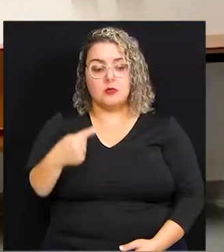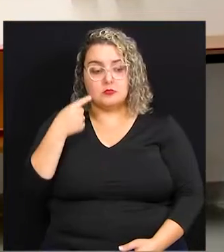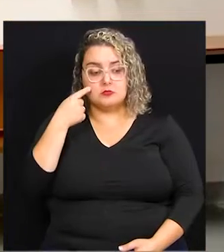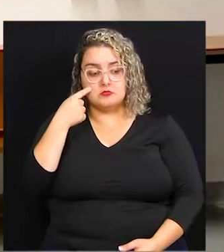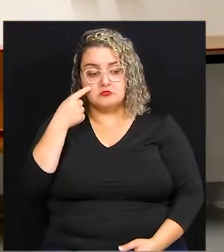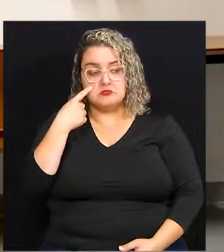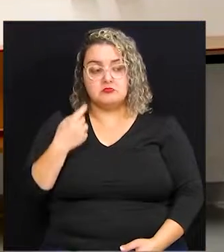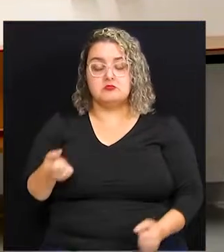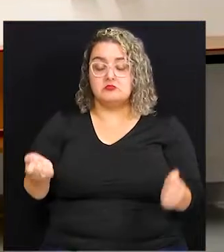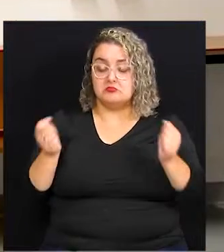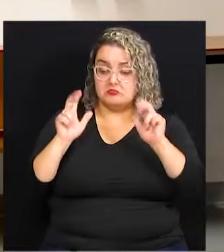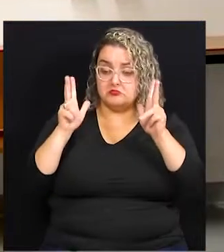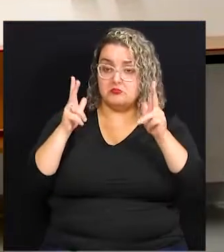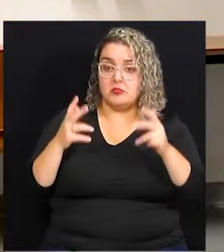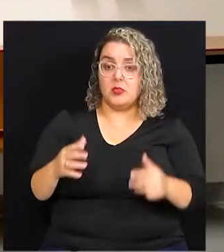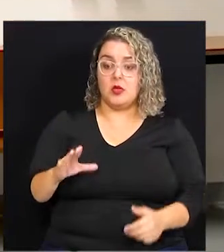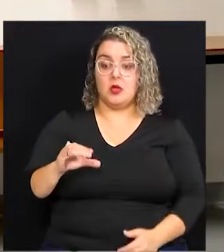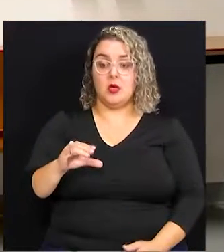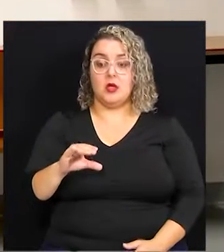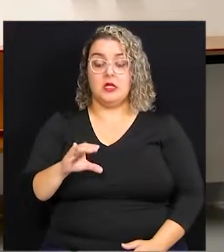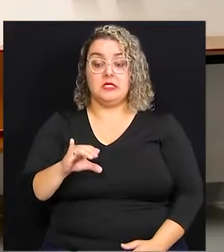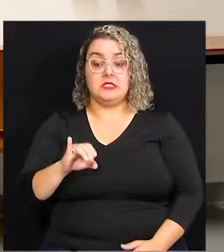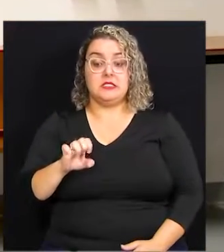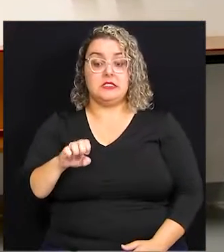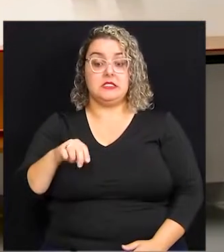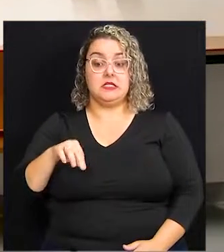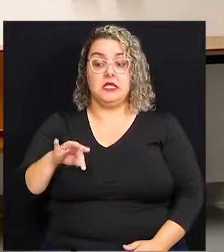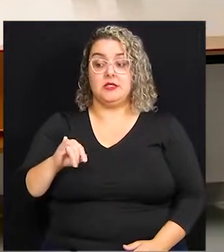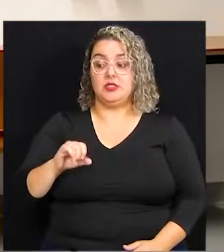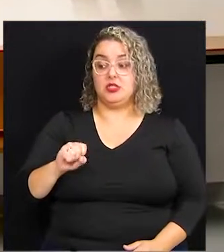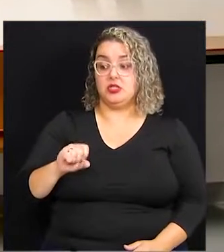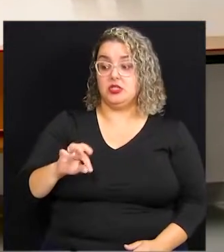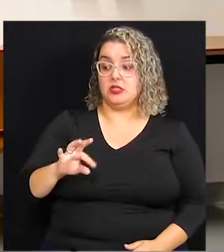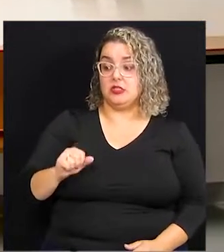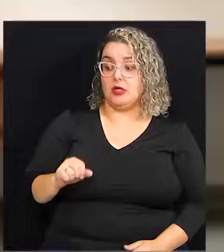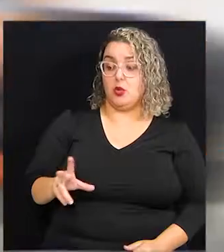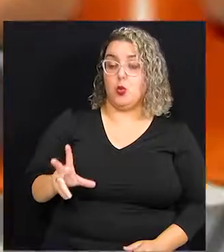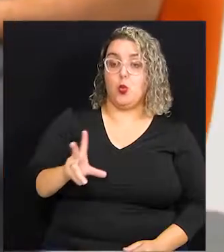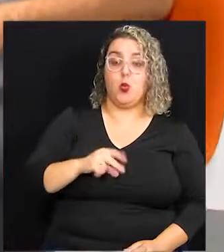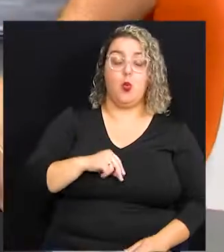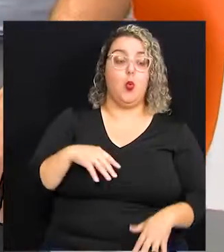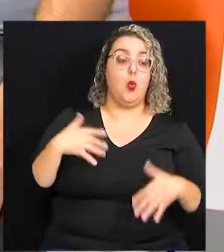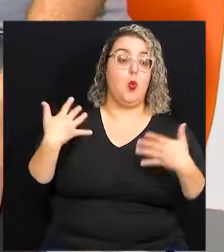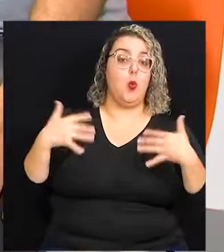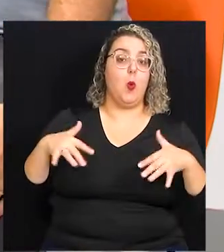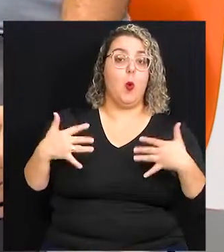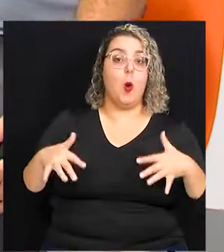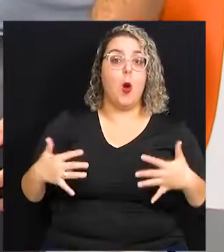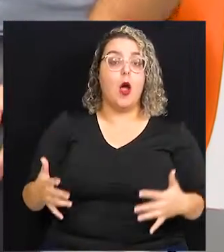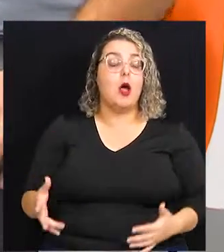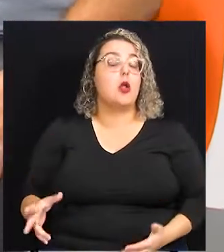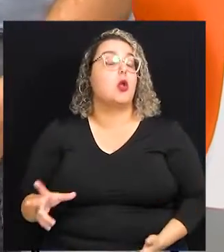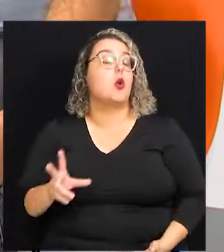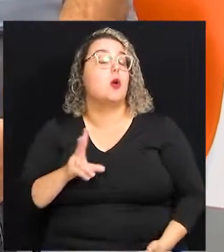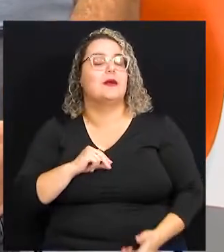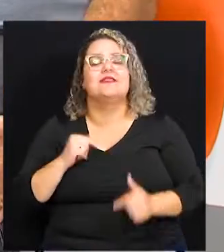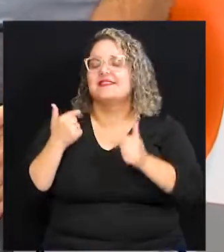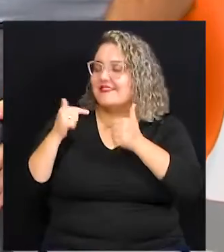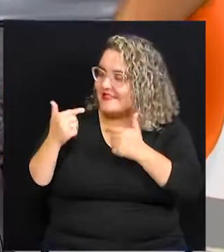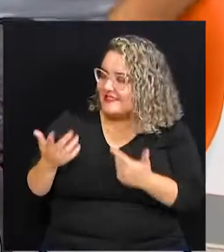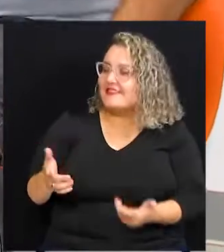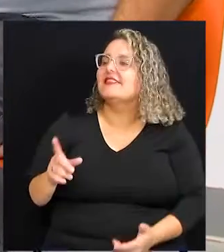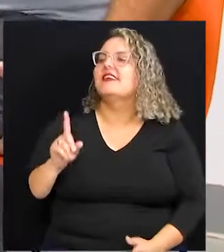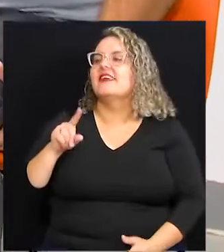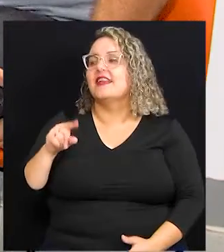não é? Porque quando a gente fala cientista, todo mundo, né? Desde criança e tudo mais, não